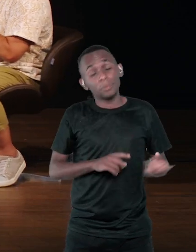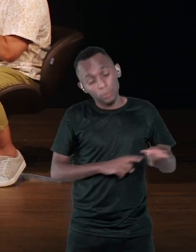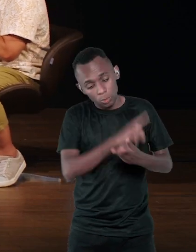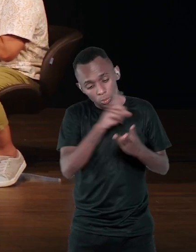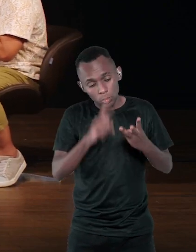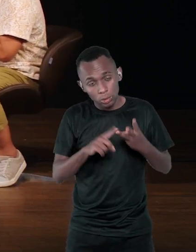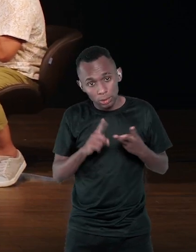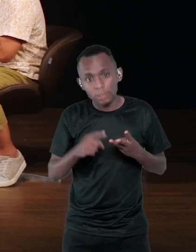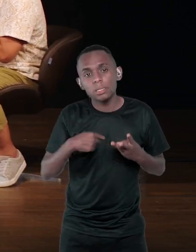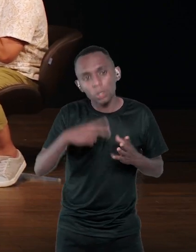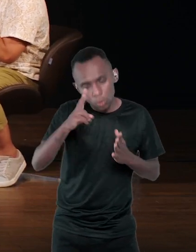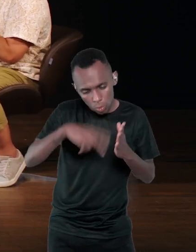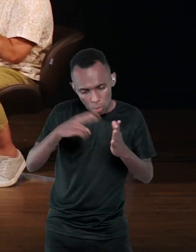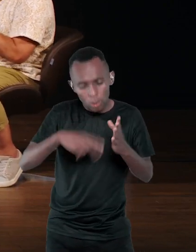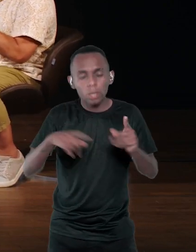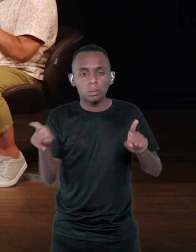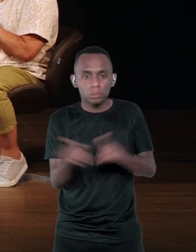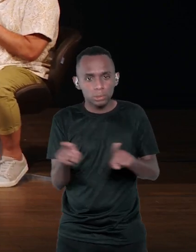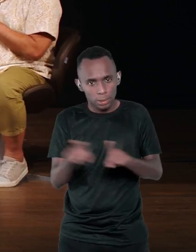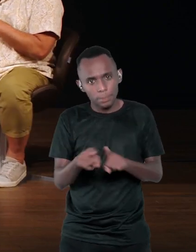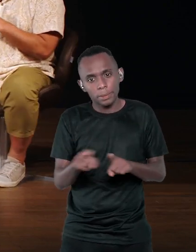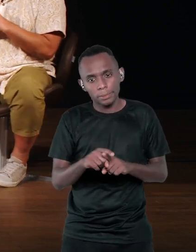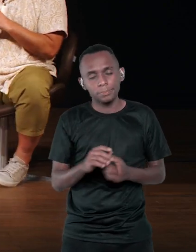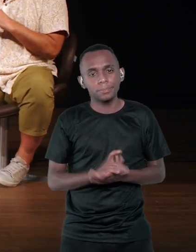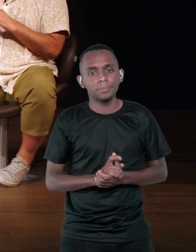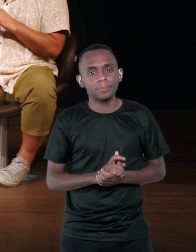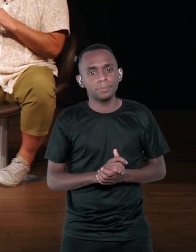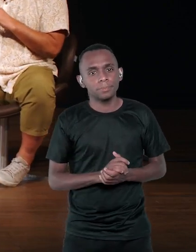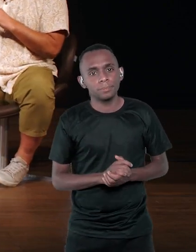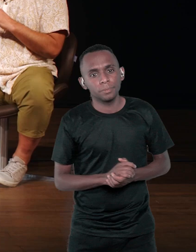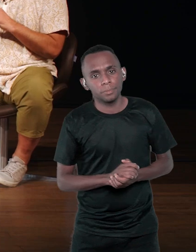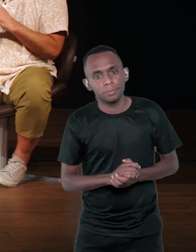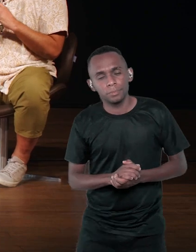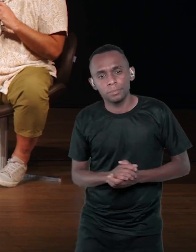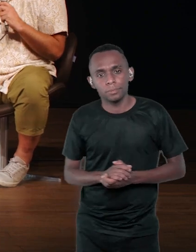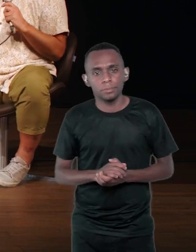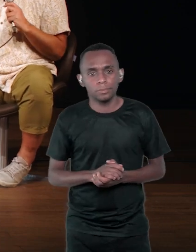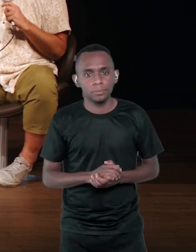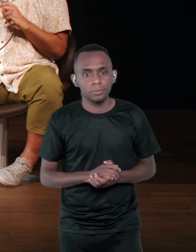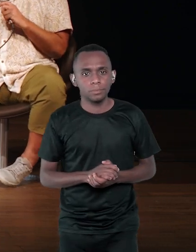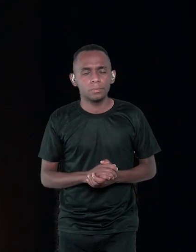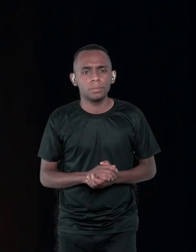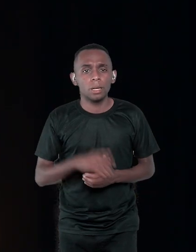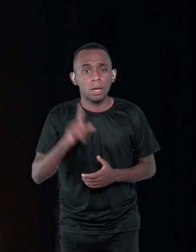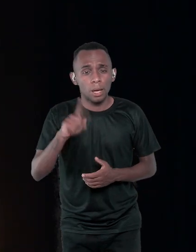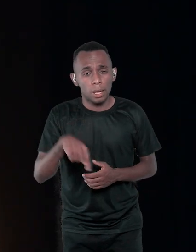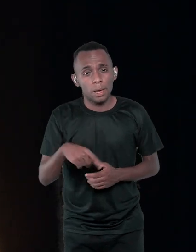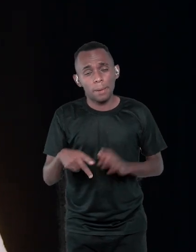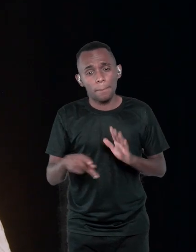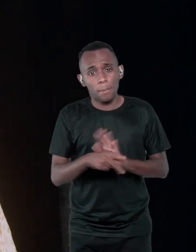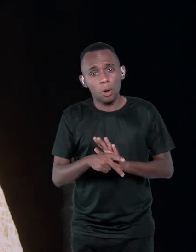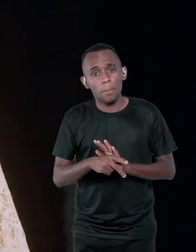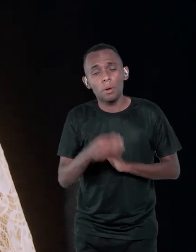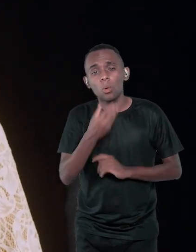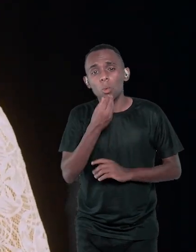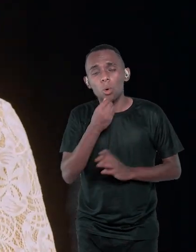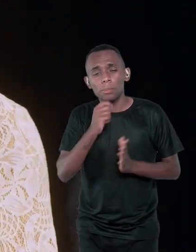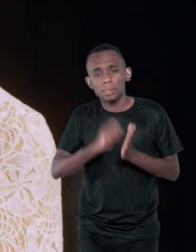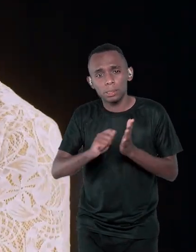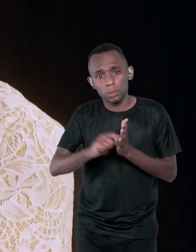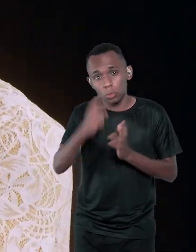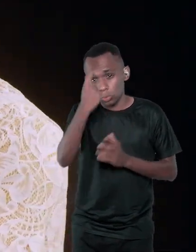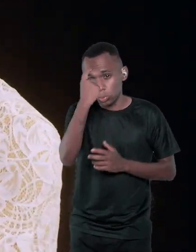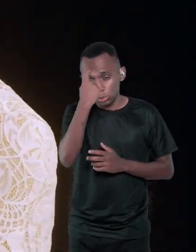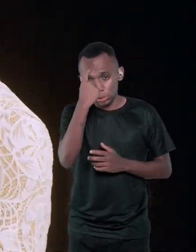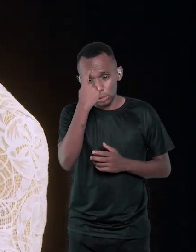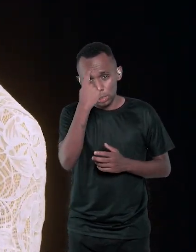lendo, que é esse aqui, que é um livro de um autor indiano, chama-se A Idade do Vício.